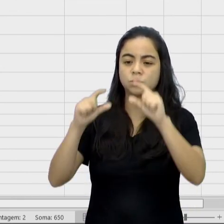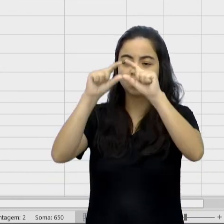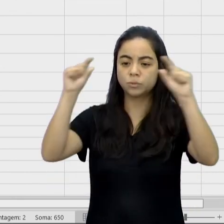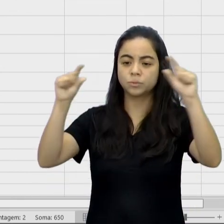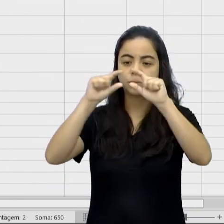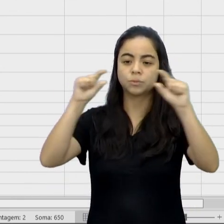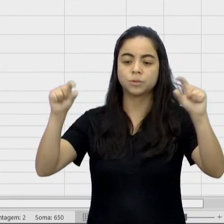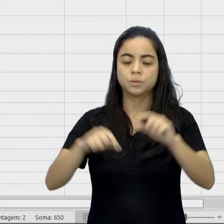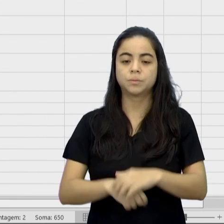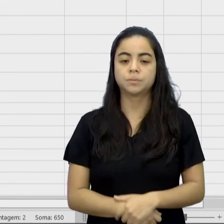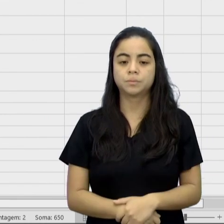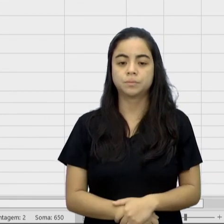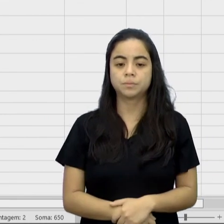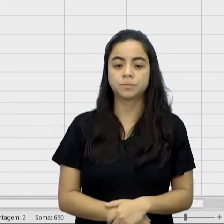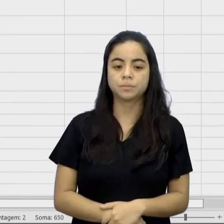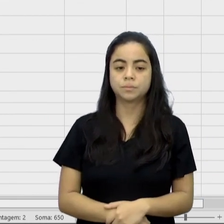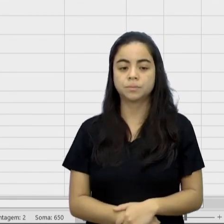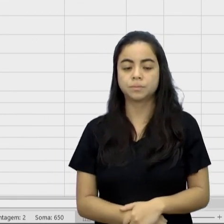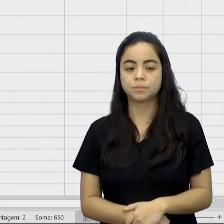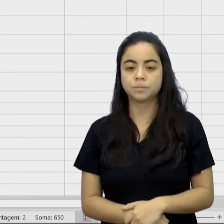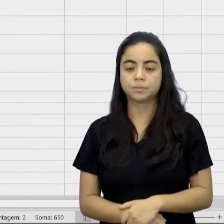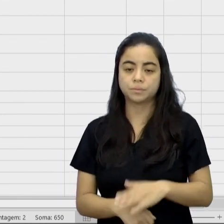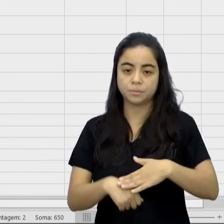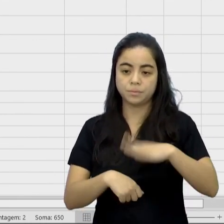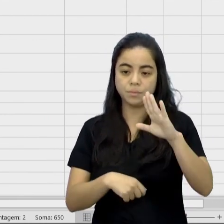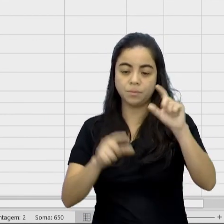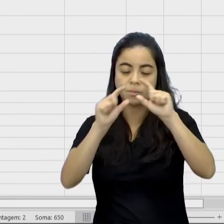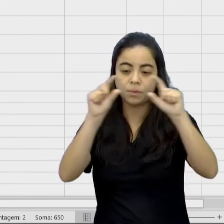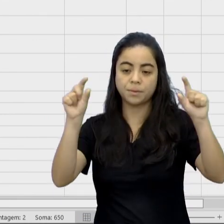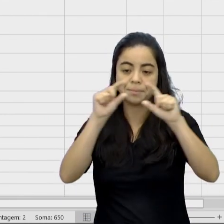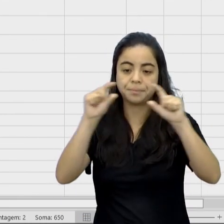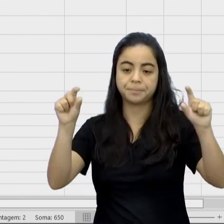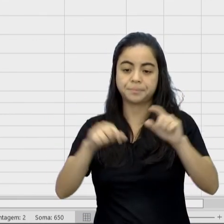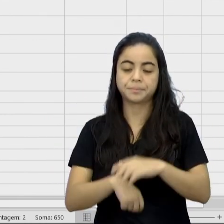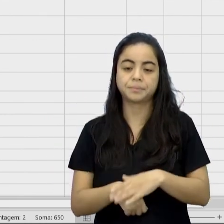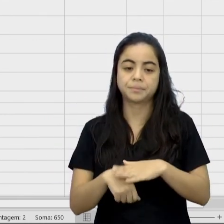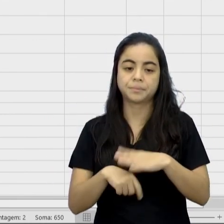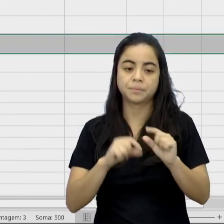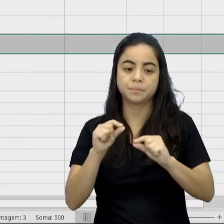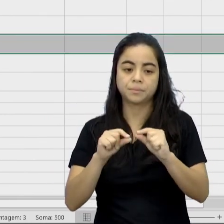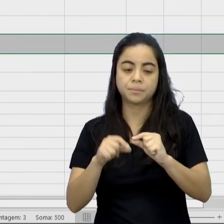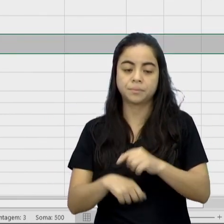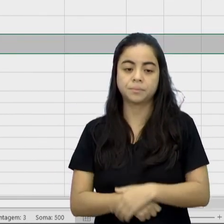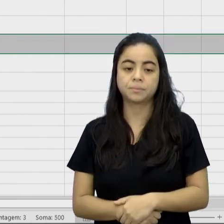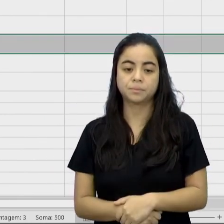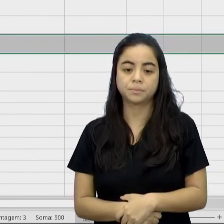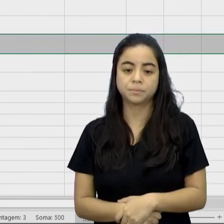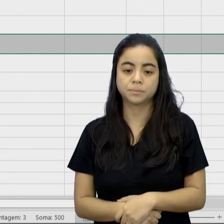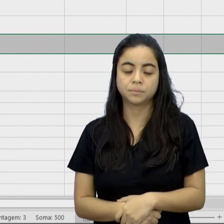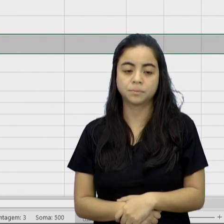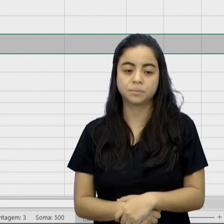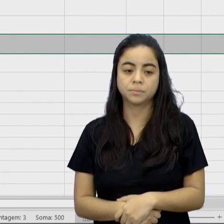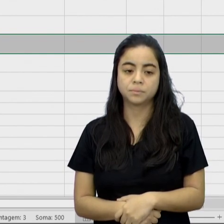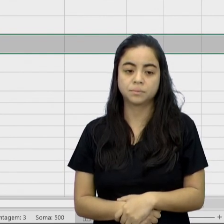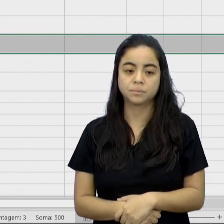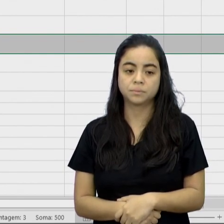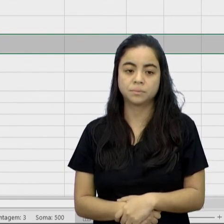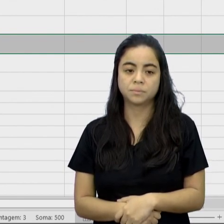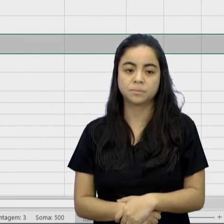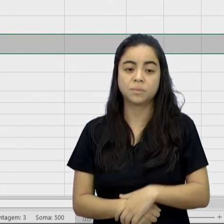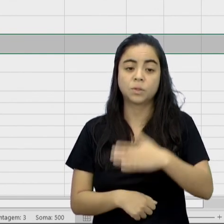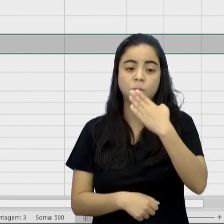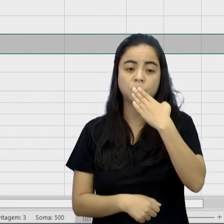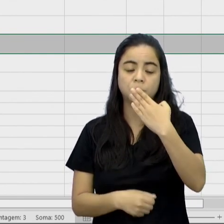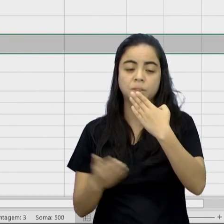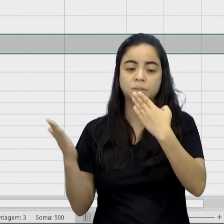bom. Para colocar mais uma linha nessa mesma tabela, o que eu vou fazer? Eu vou pegar aqui uma linha e vou pedir